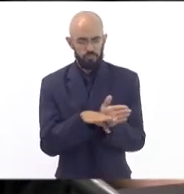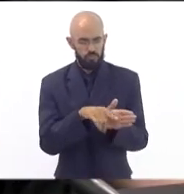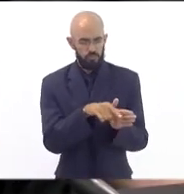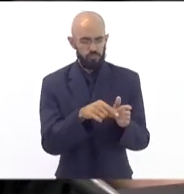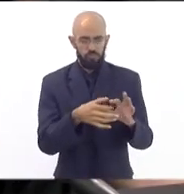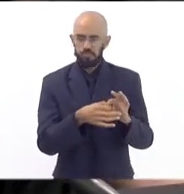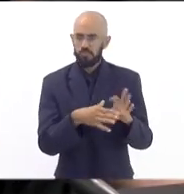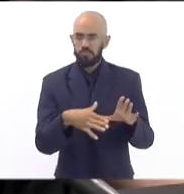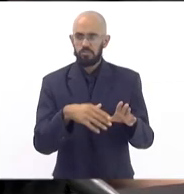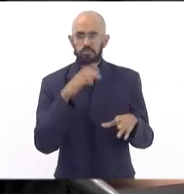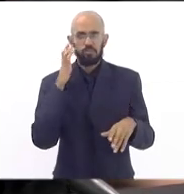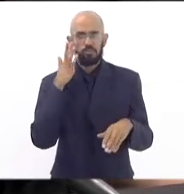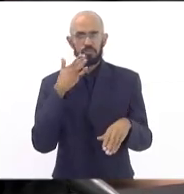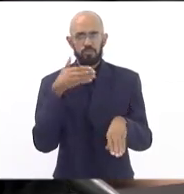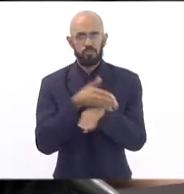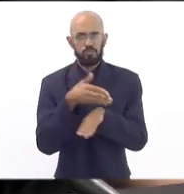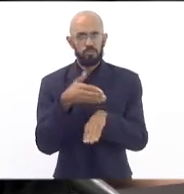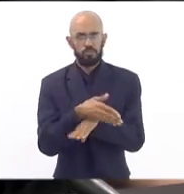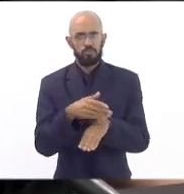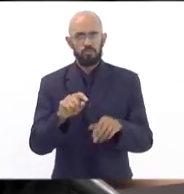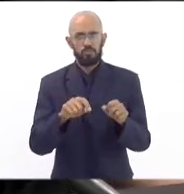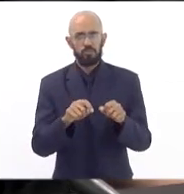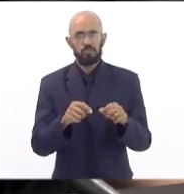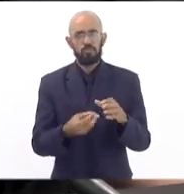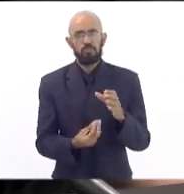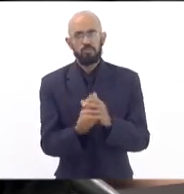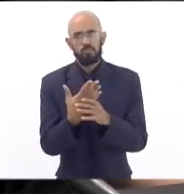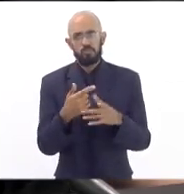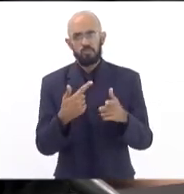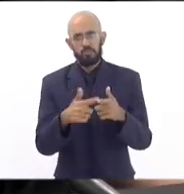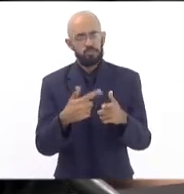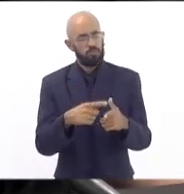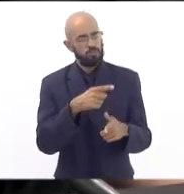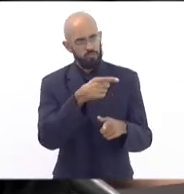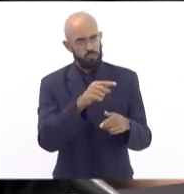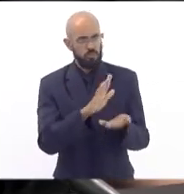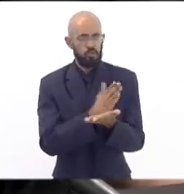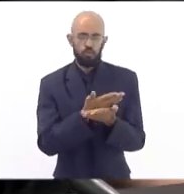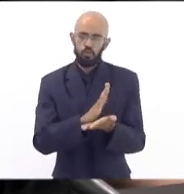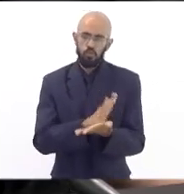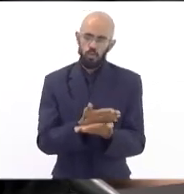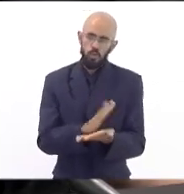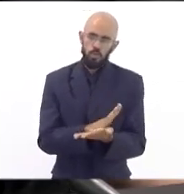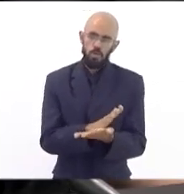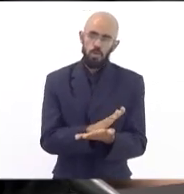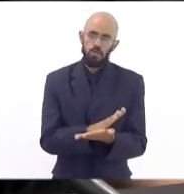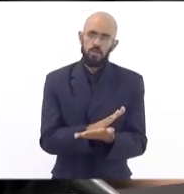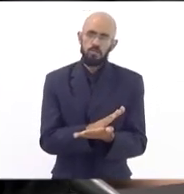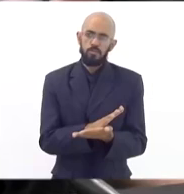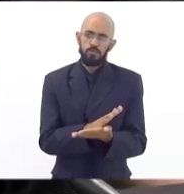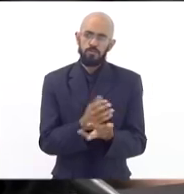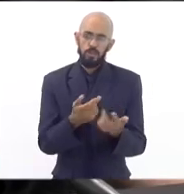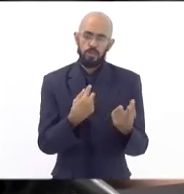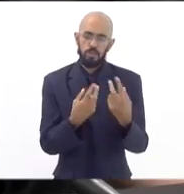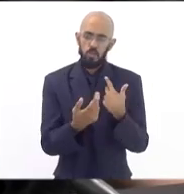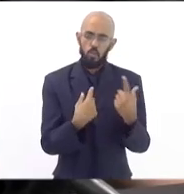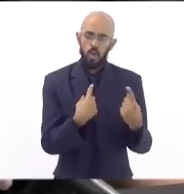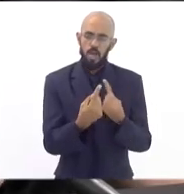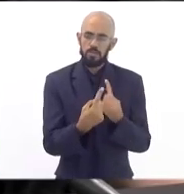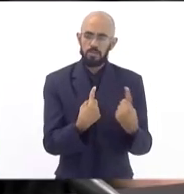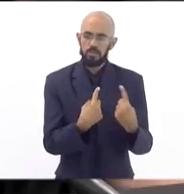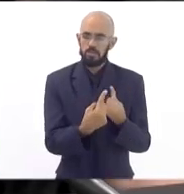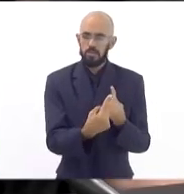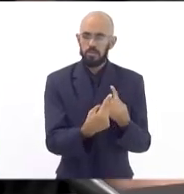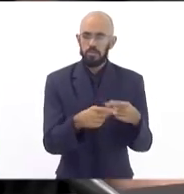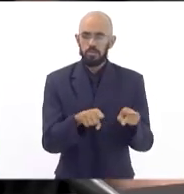facilidade de acesso ela causa os delitos que tem incomodado tanto a água a circulação quanto a polícia